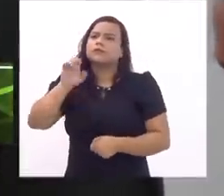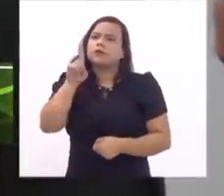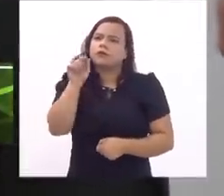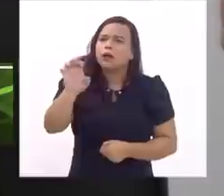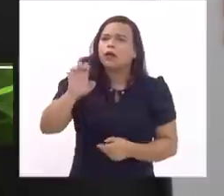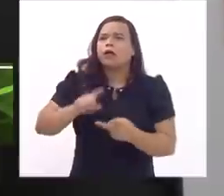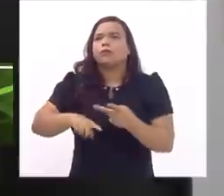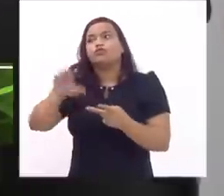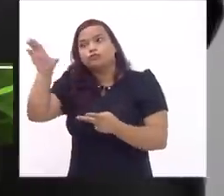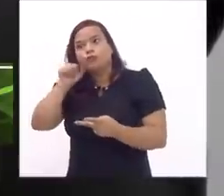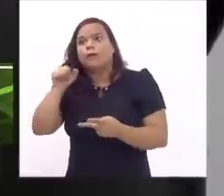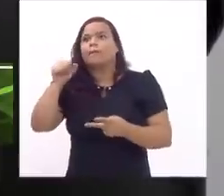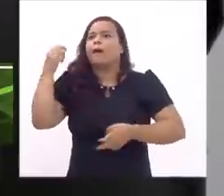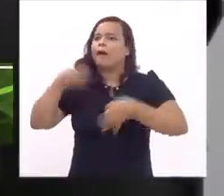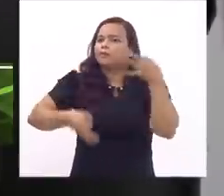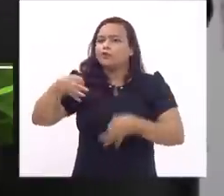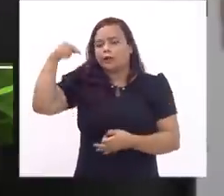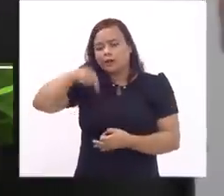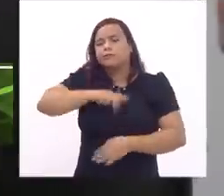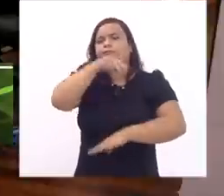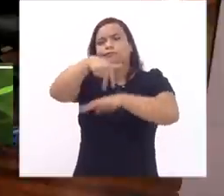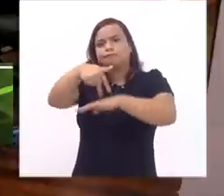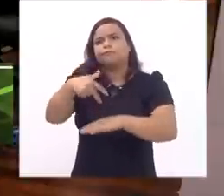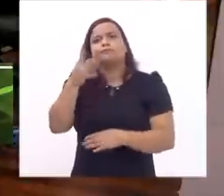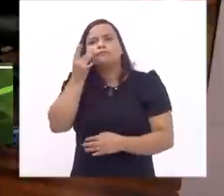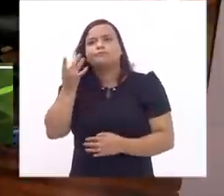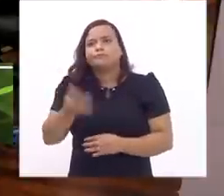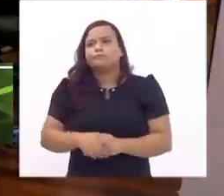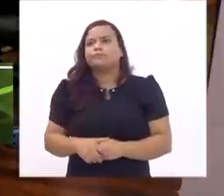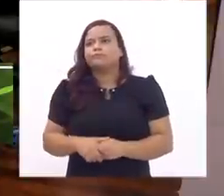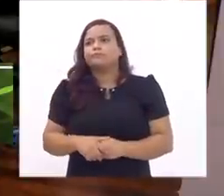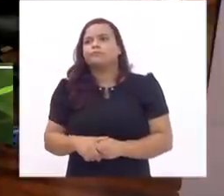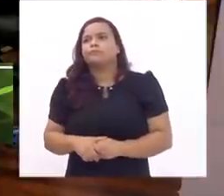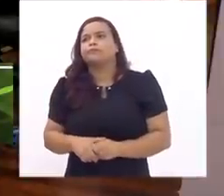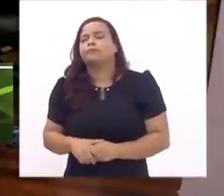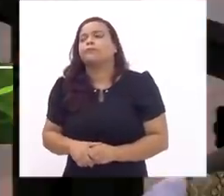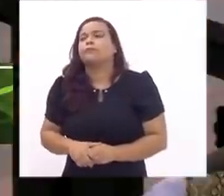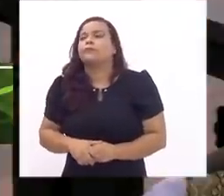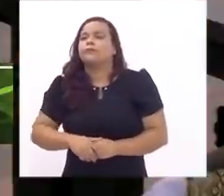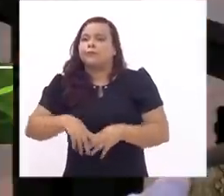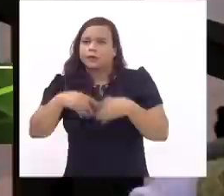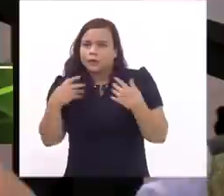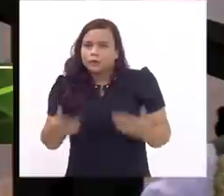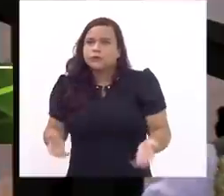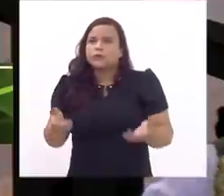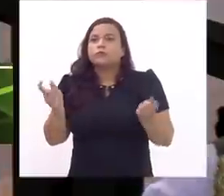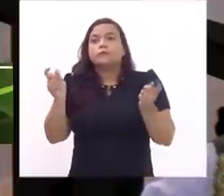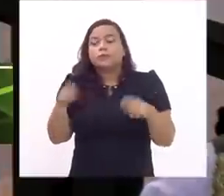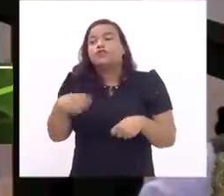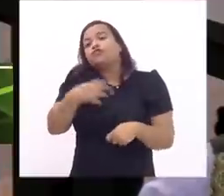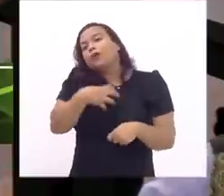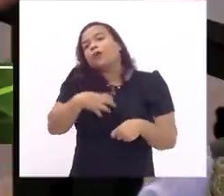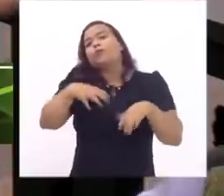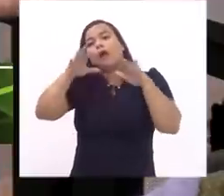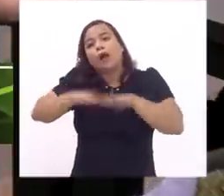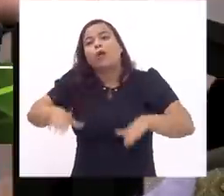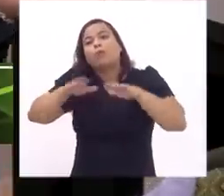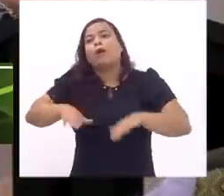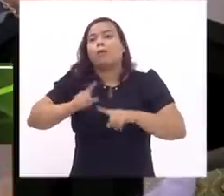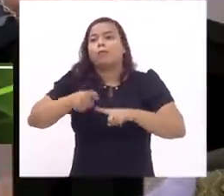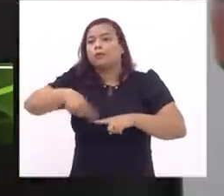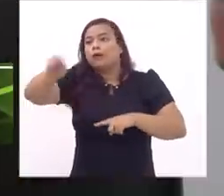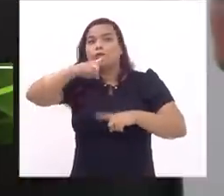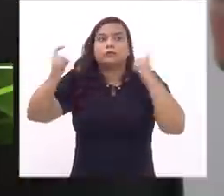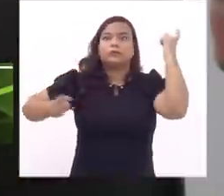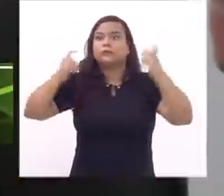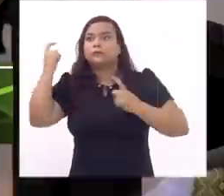diálogo, chamá-lo para uma audiência aqui. Mas, Márcio, como, de que forma a gente pode acalmar esse caos que a gente vê hoje? Veja, querendo ou não, é um pesadelo para eles.